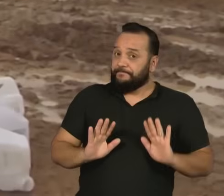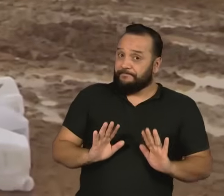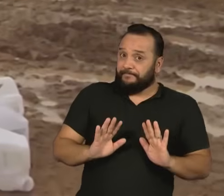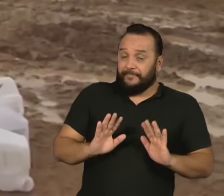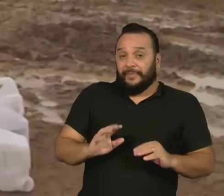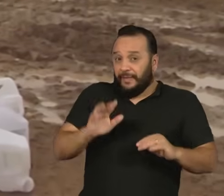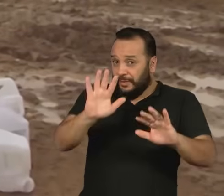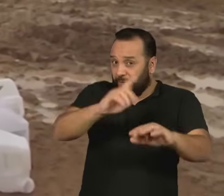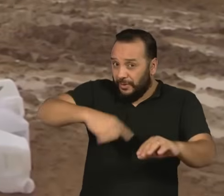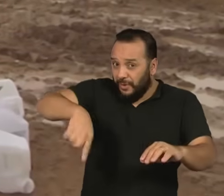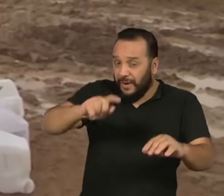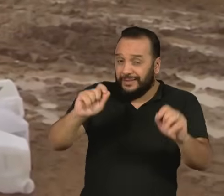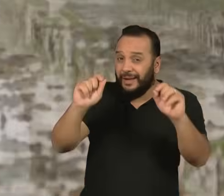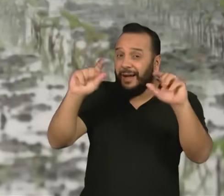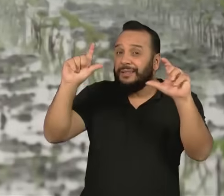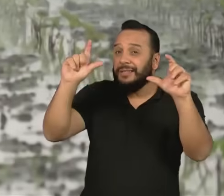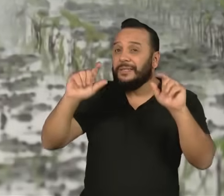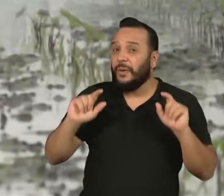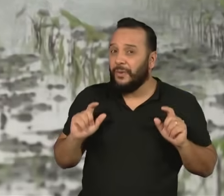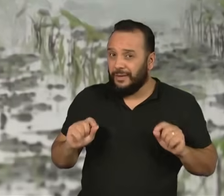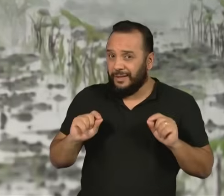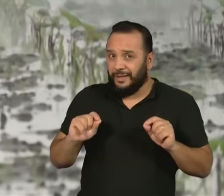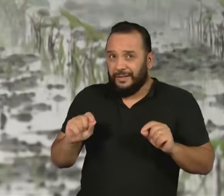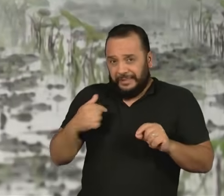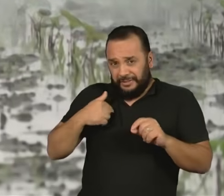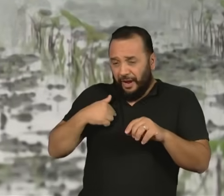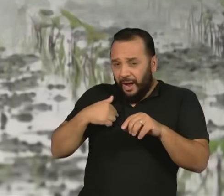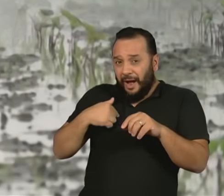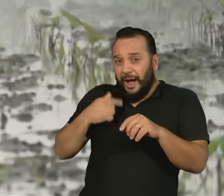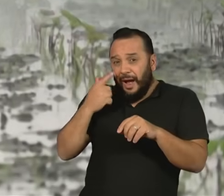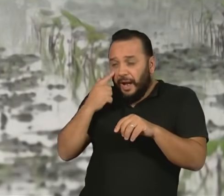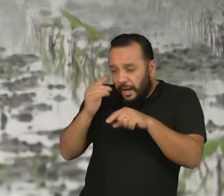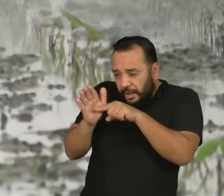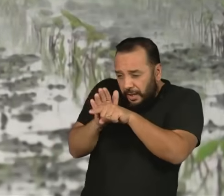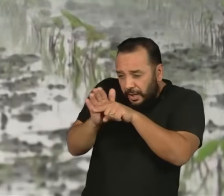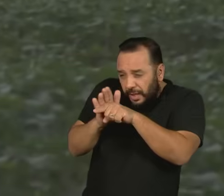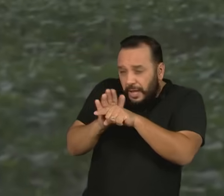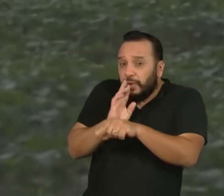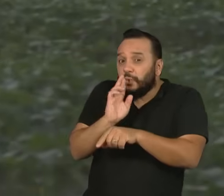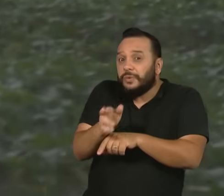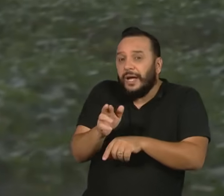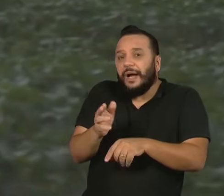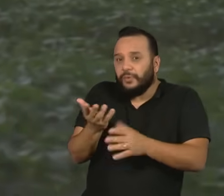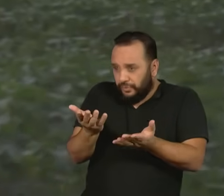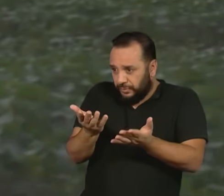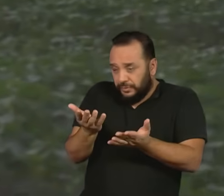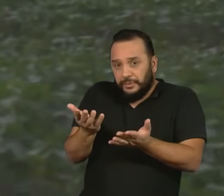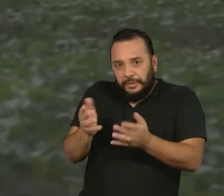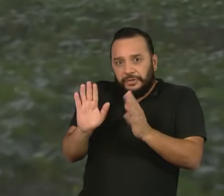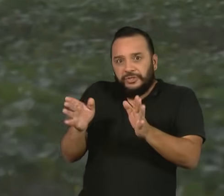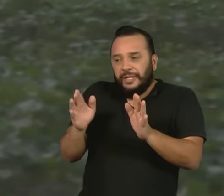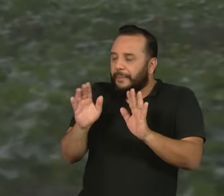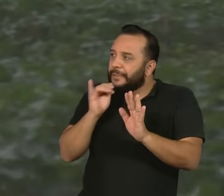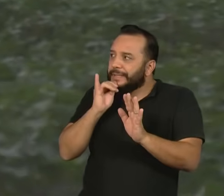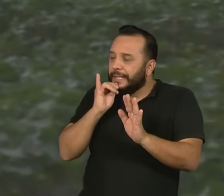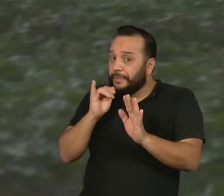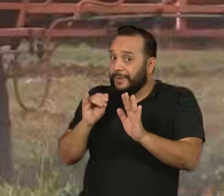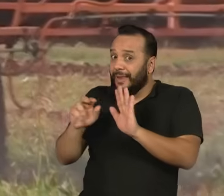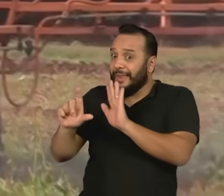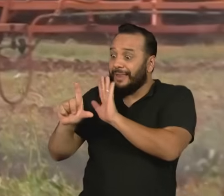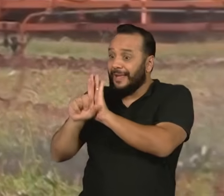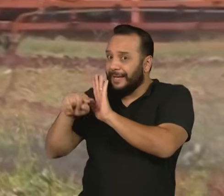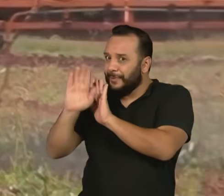um sinal de alerta se a gente avaliasse os nossos resultados à luz da legislação europeia, por exemplo,